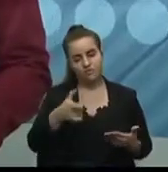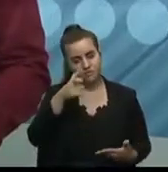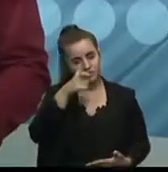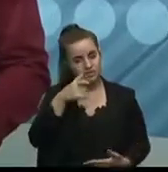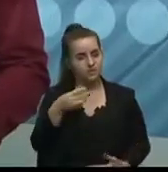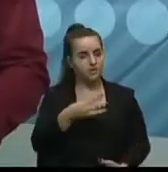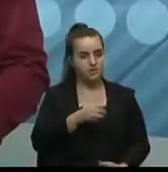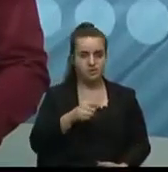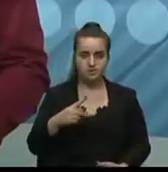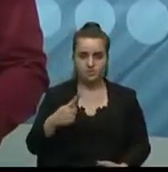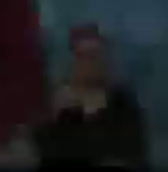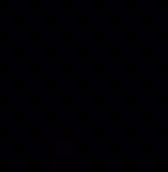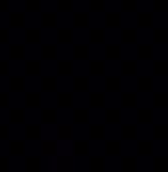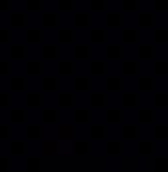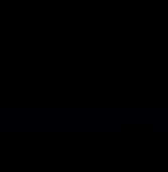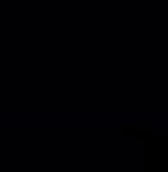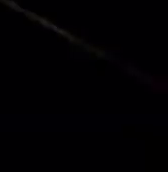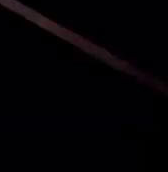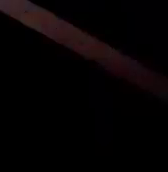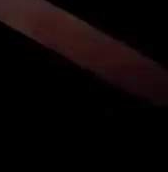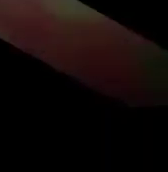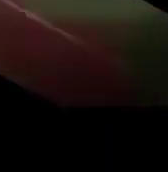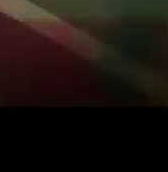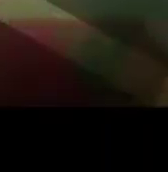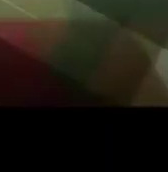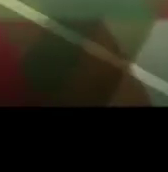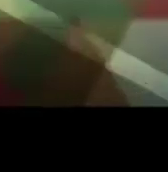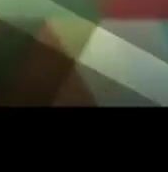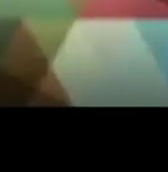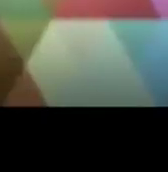acompanhar a terceira situação problema.